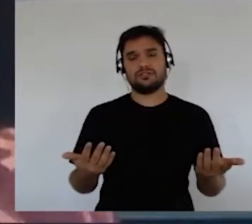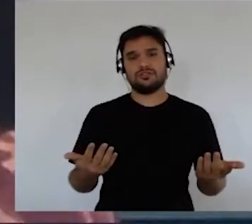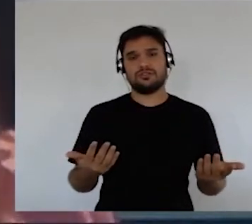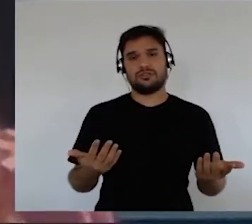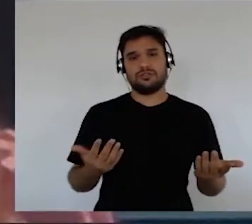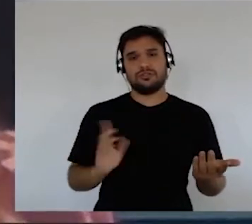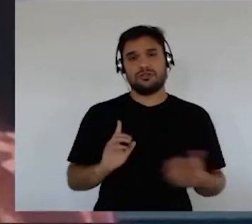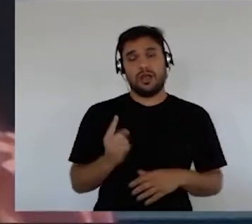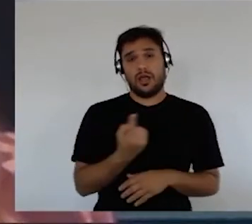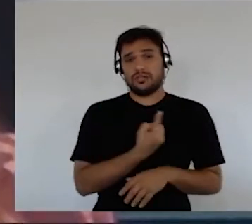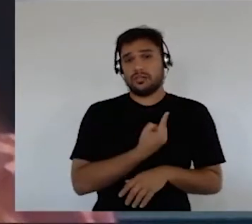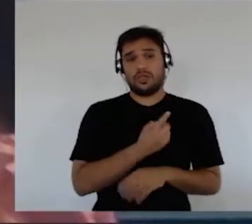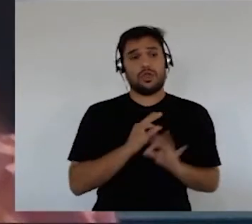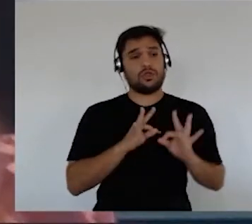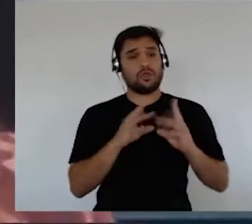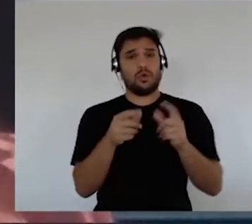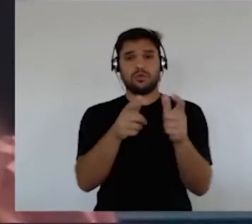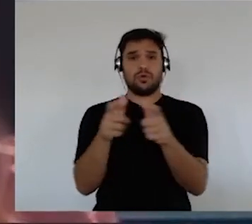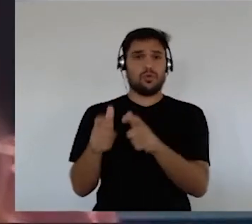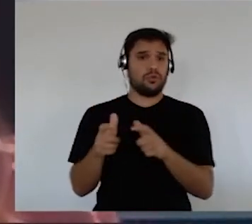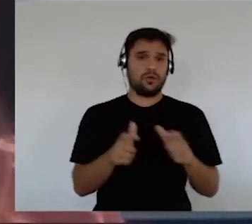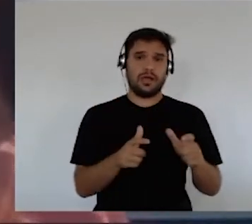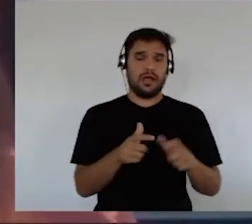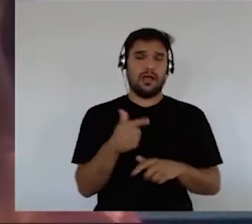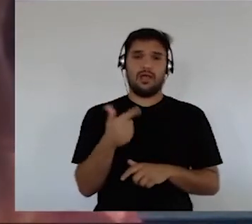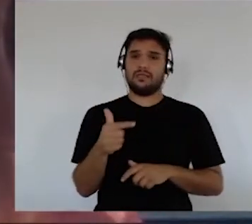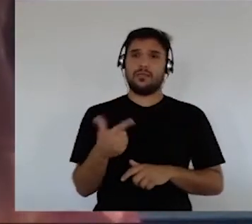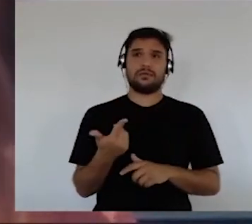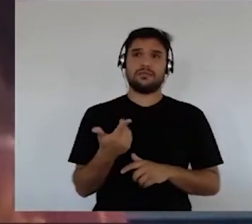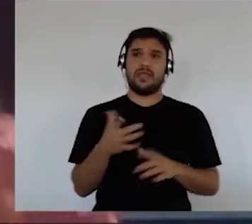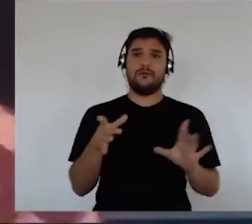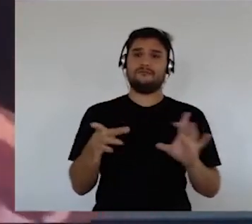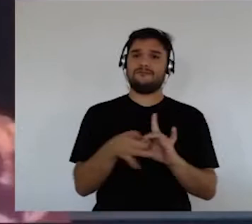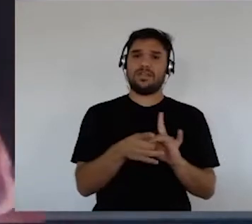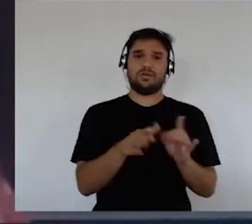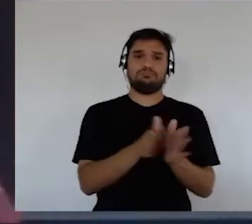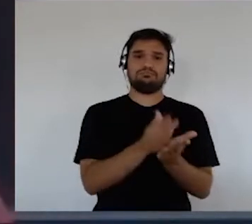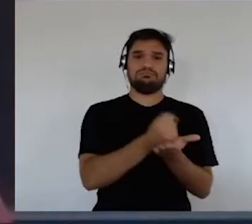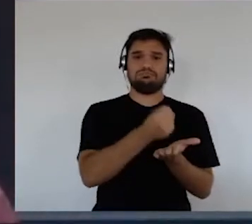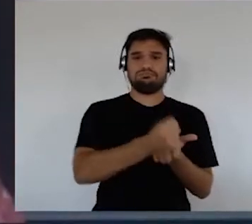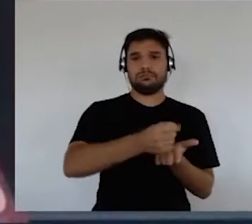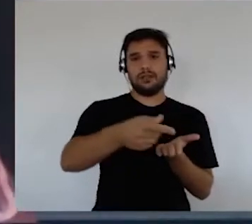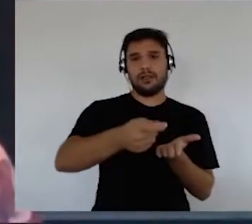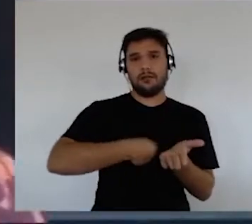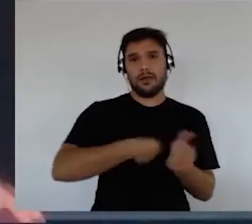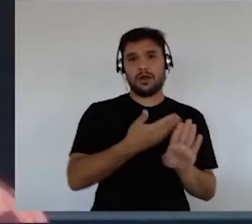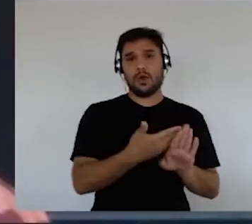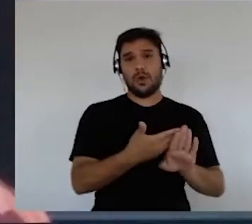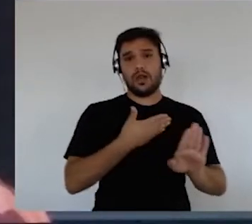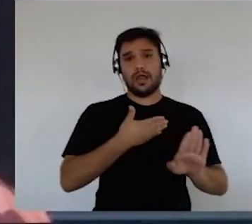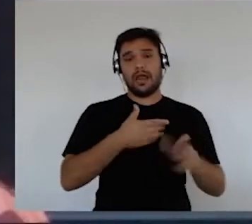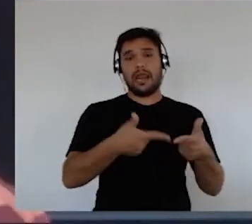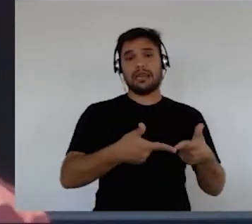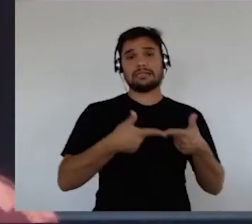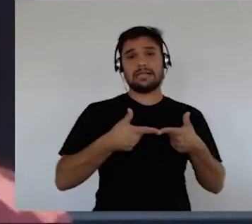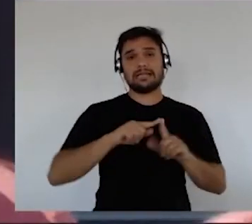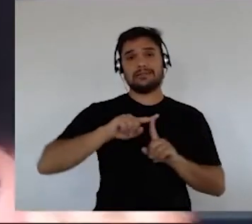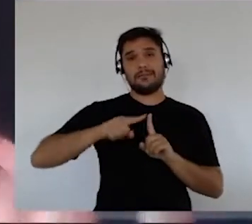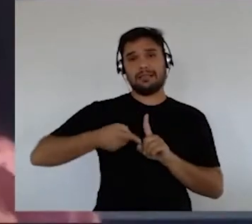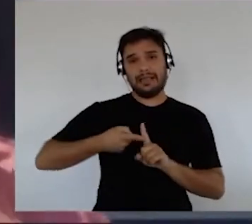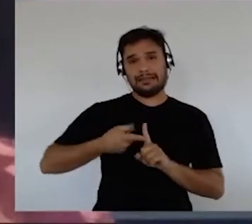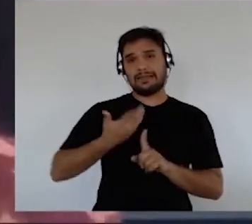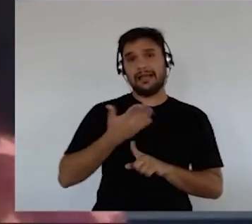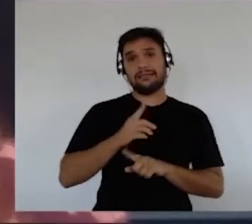em nem todos os lugares, a gente tem efetivamente um vínculo empregatício com licença maternidade, a gente vive uma profissão que tem